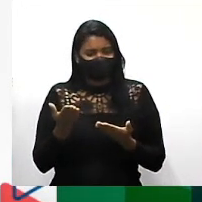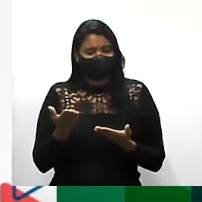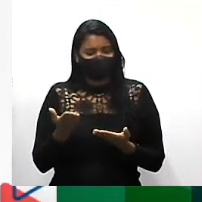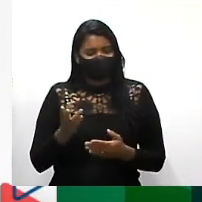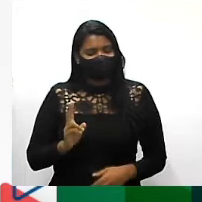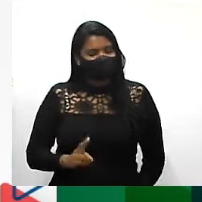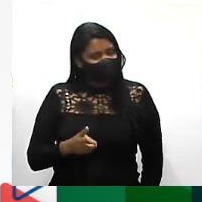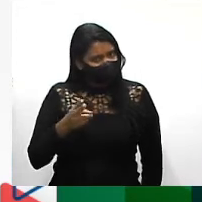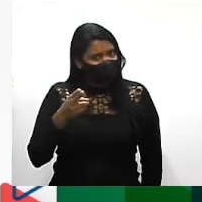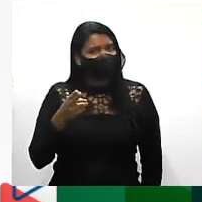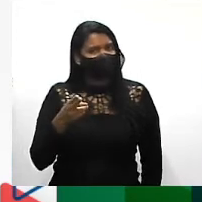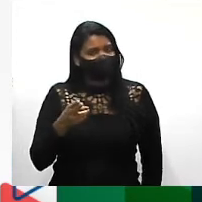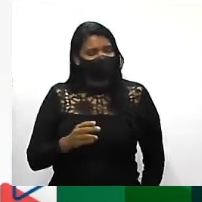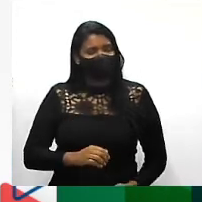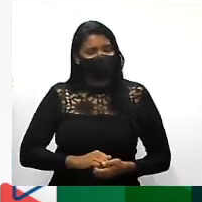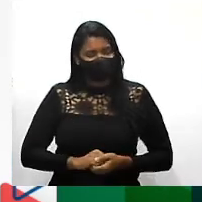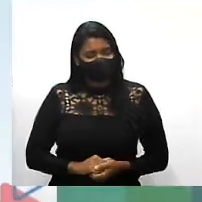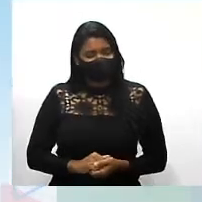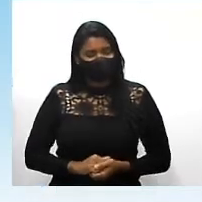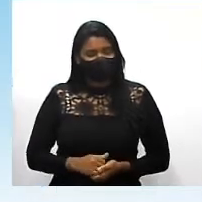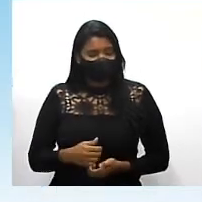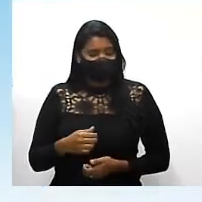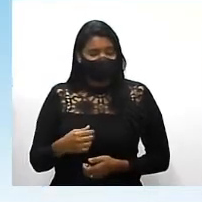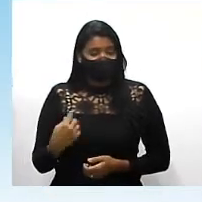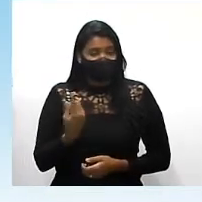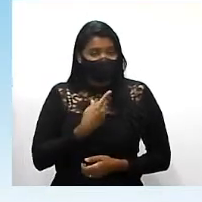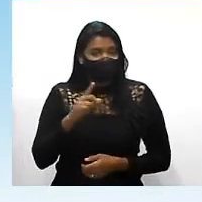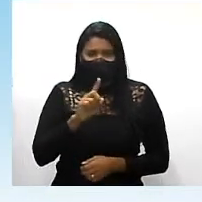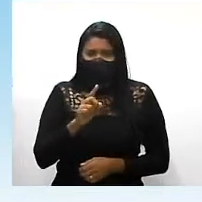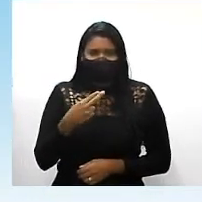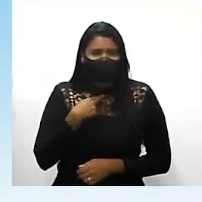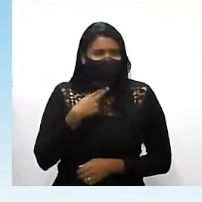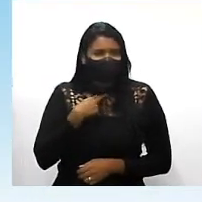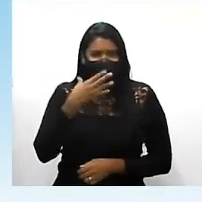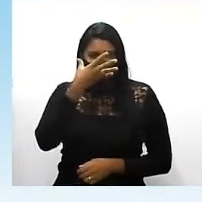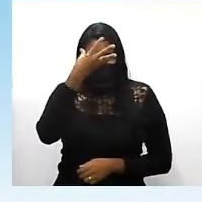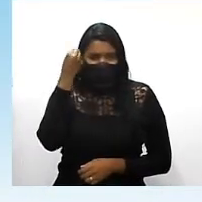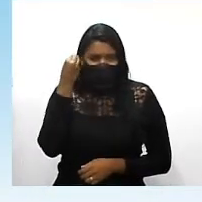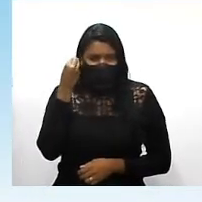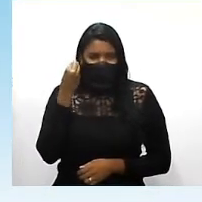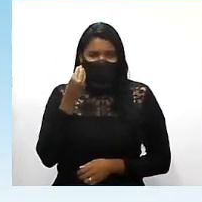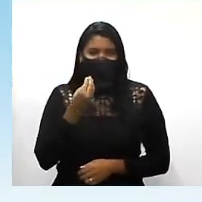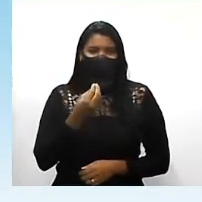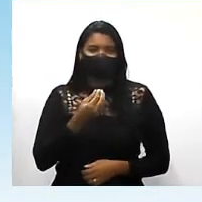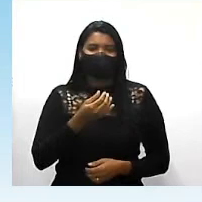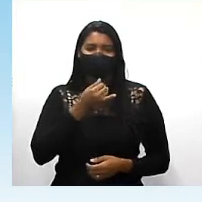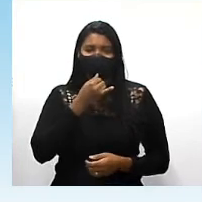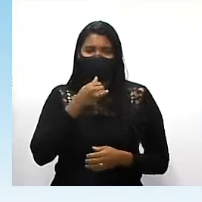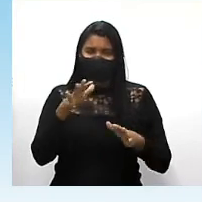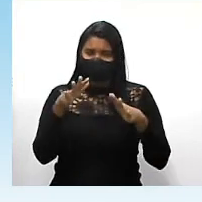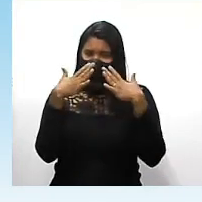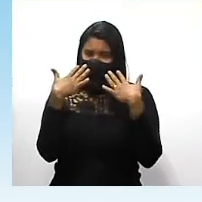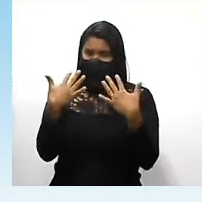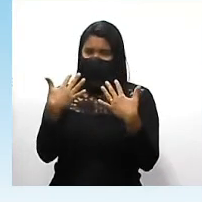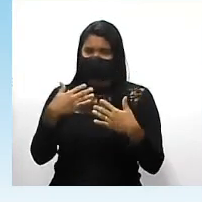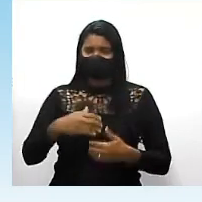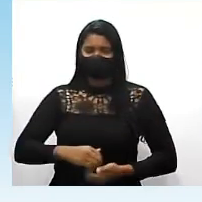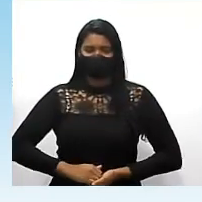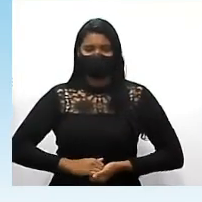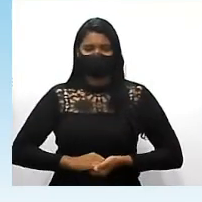eternas em relação ao aborto. A gente não pode esquecer do seguinte, presta atenção.